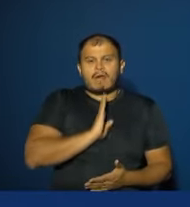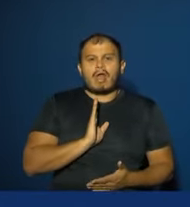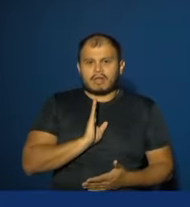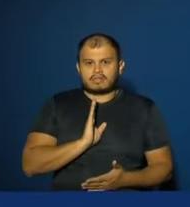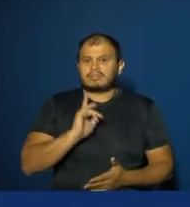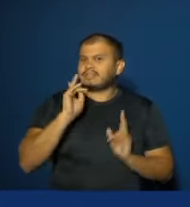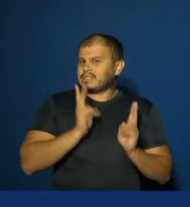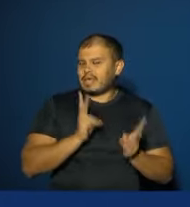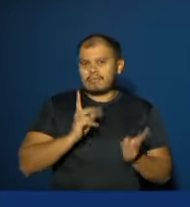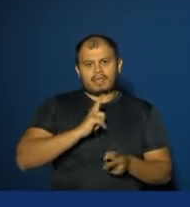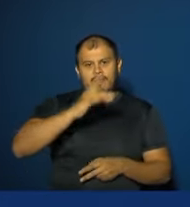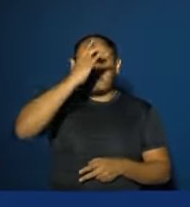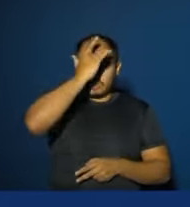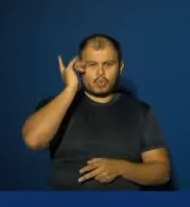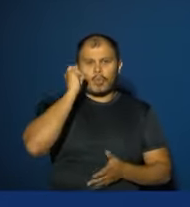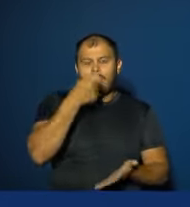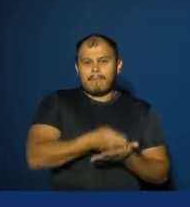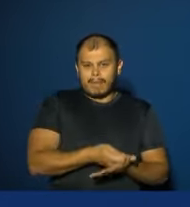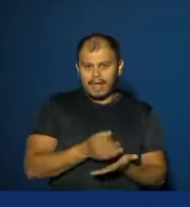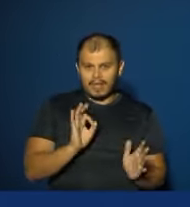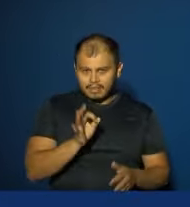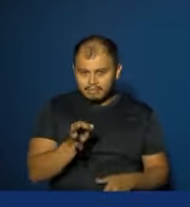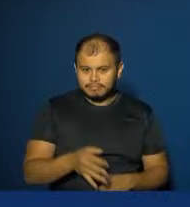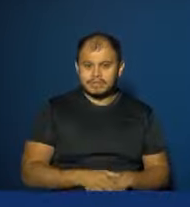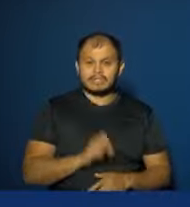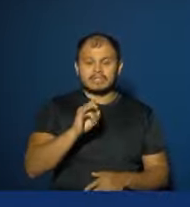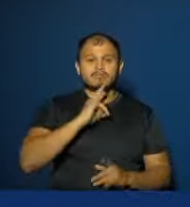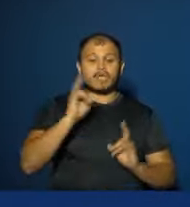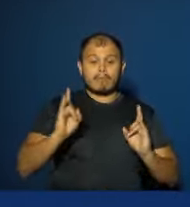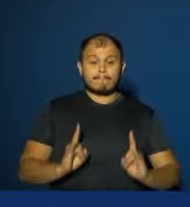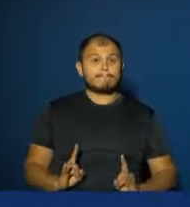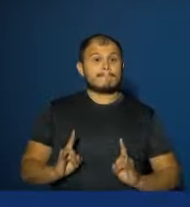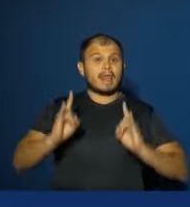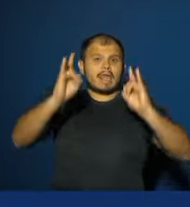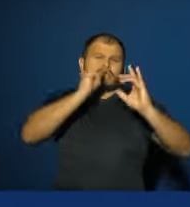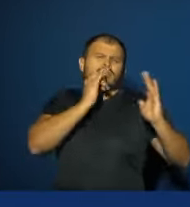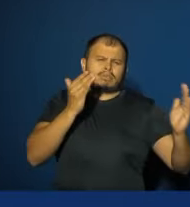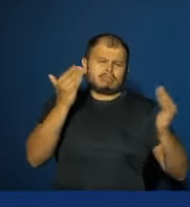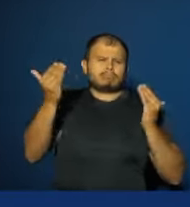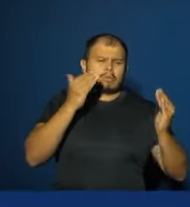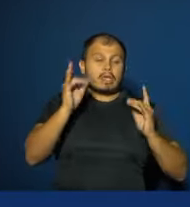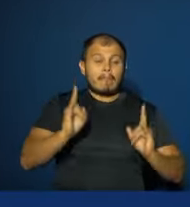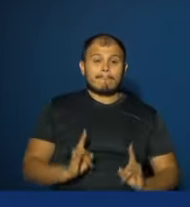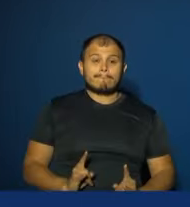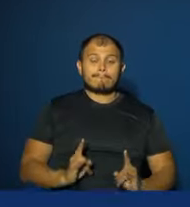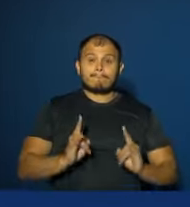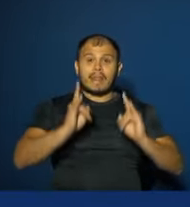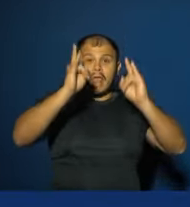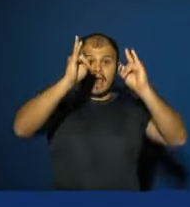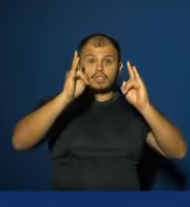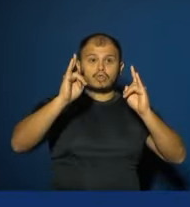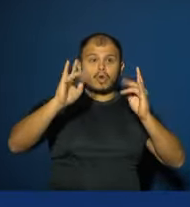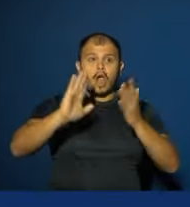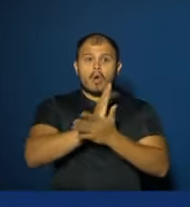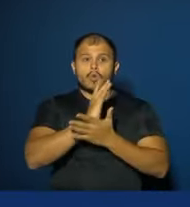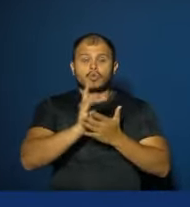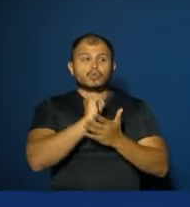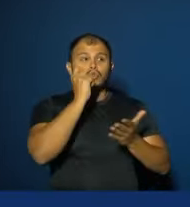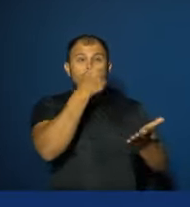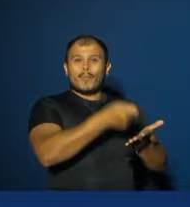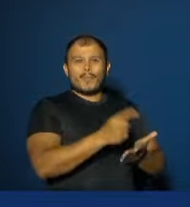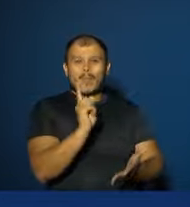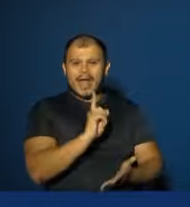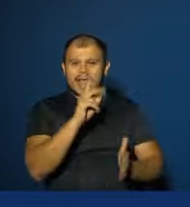está pagando. Quando, se a gente mora num prédio e alguns moradores não pagam o condomínio ou pagam